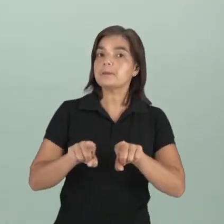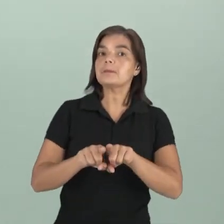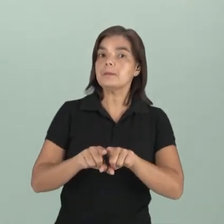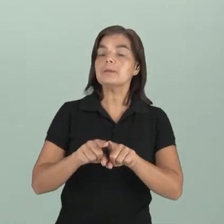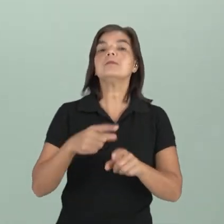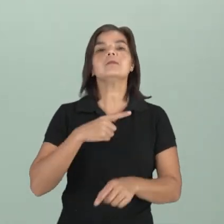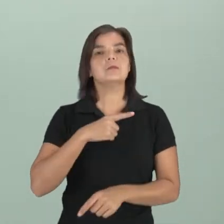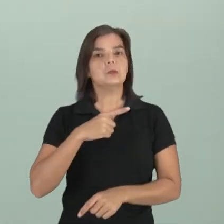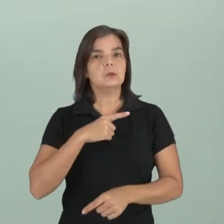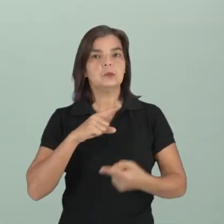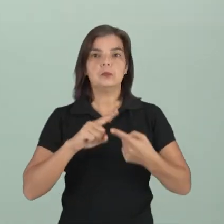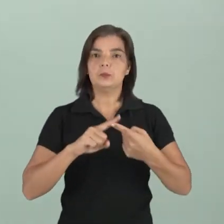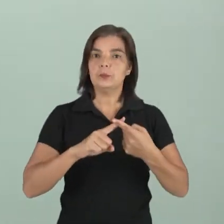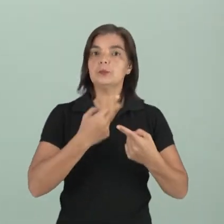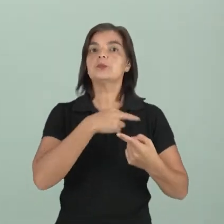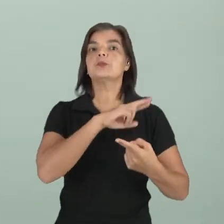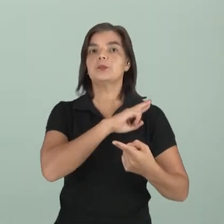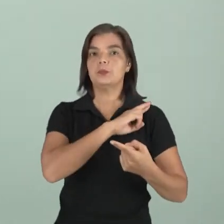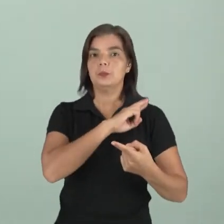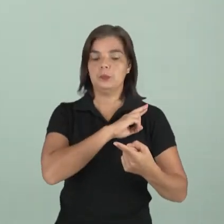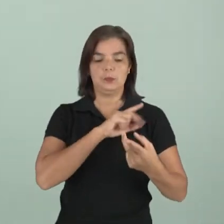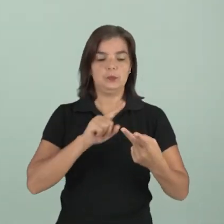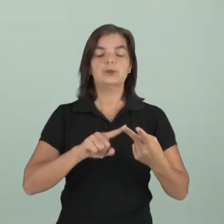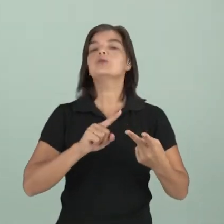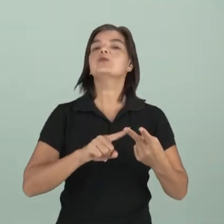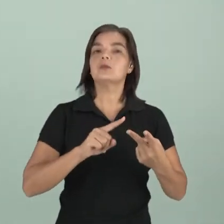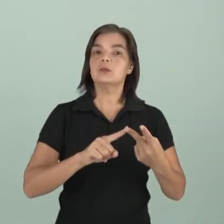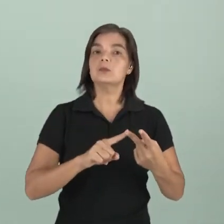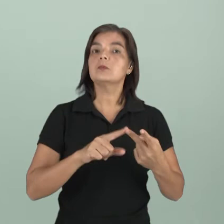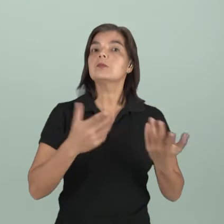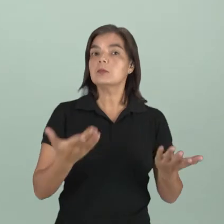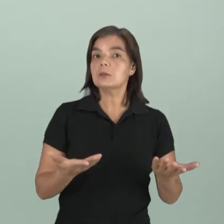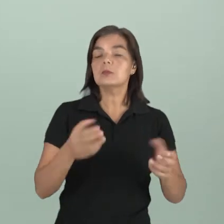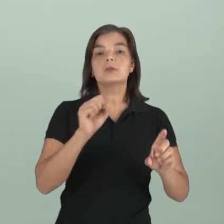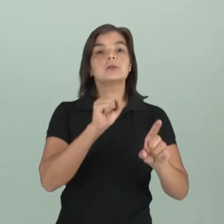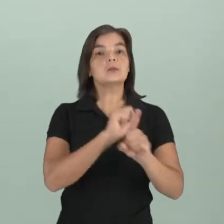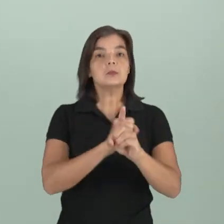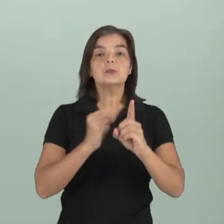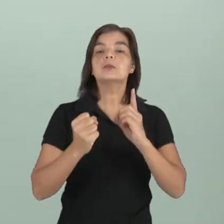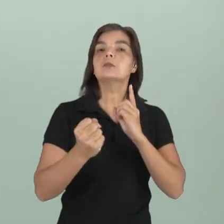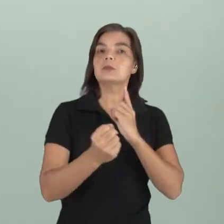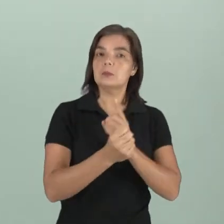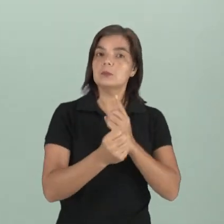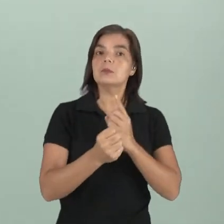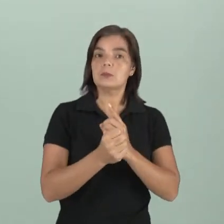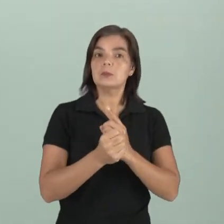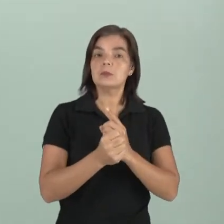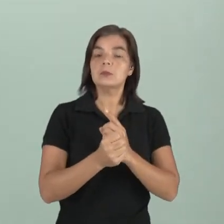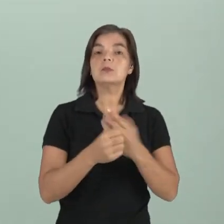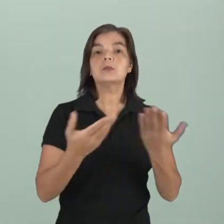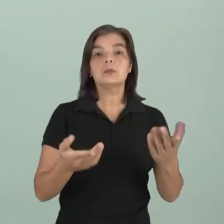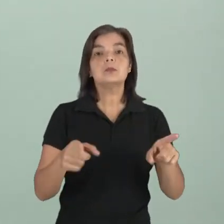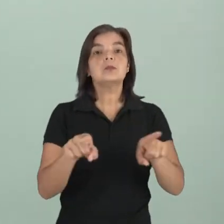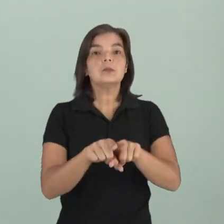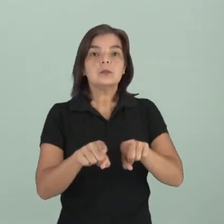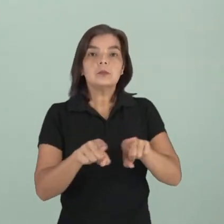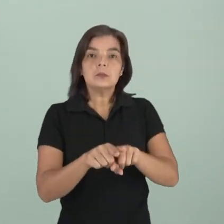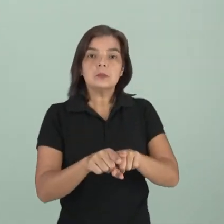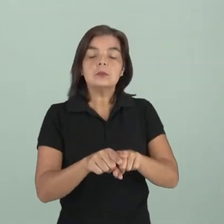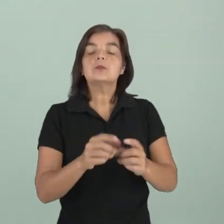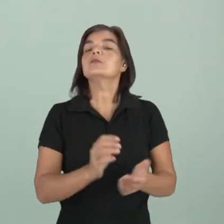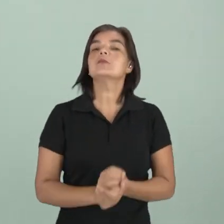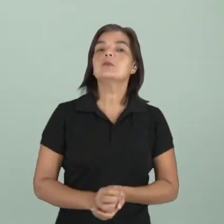cidadão que também tem compromissos, obrigações para com a sociedade cumprir. E o exercício